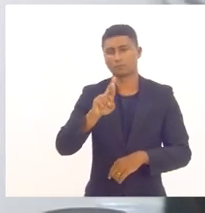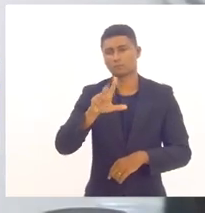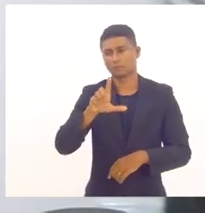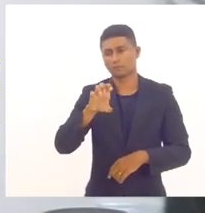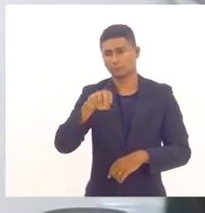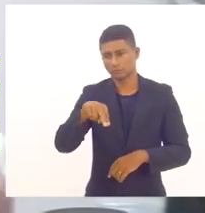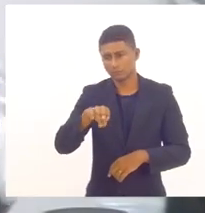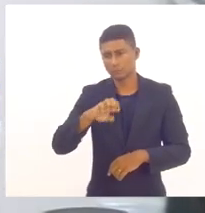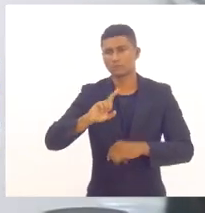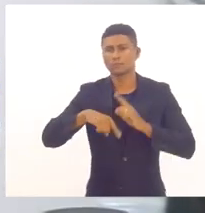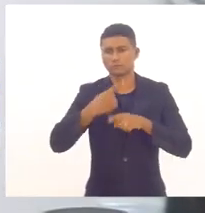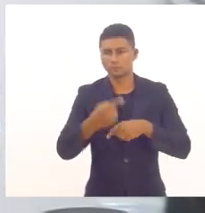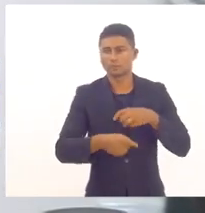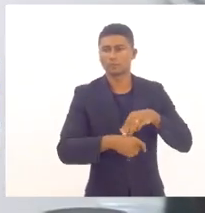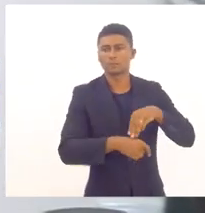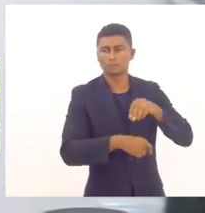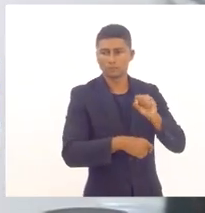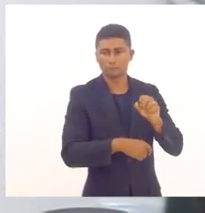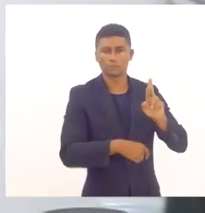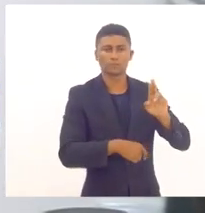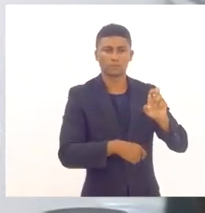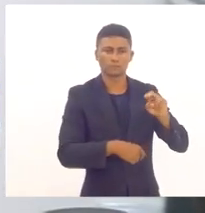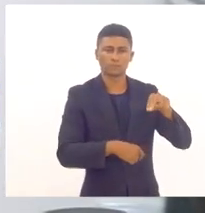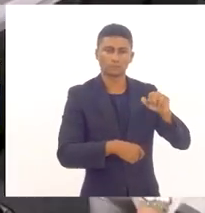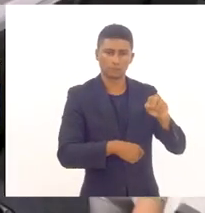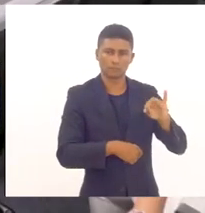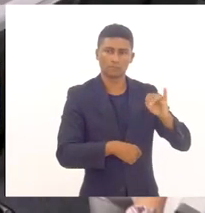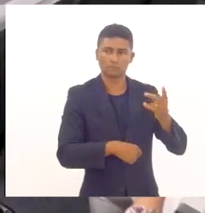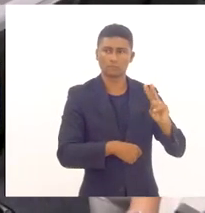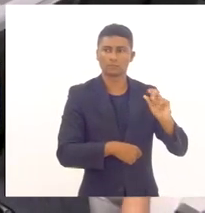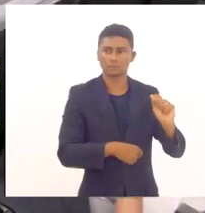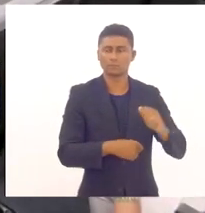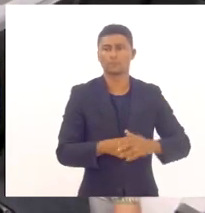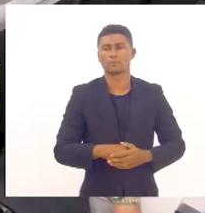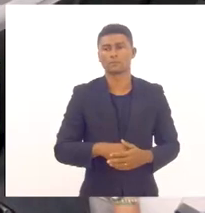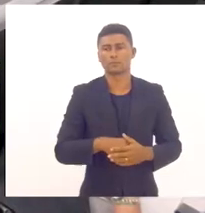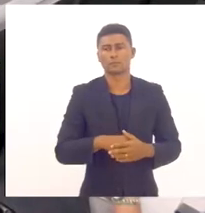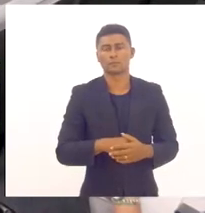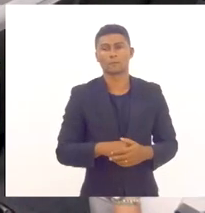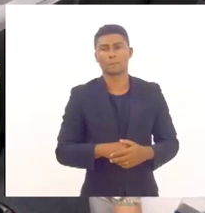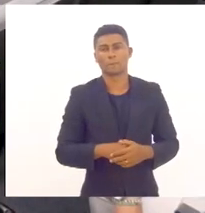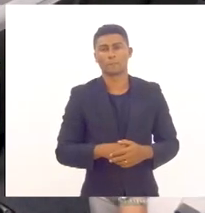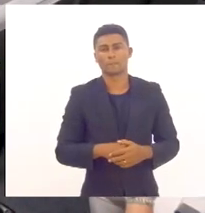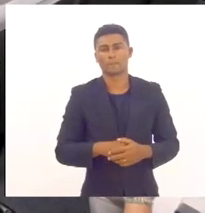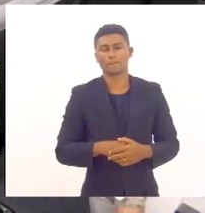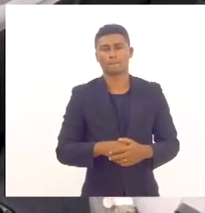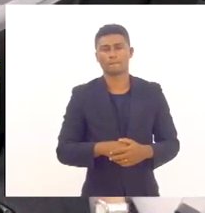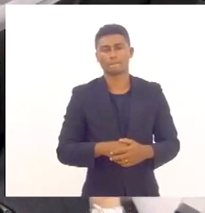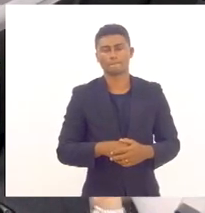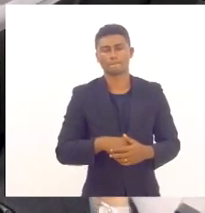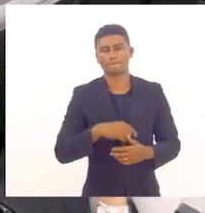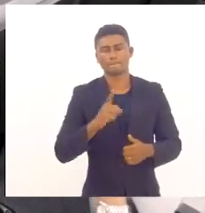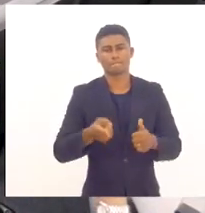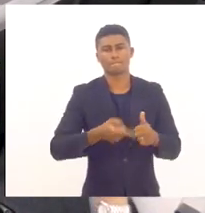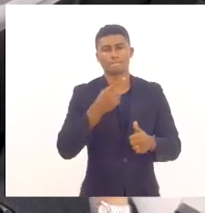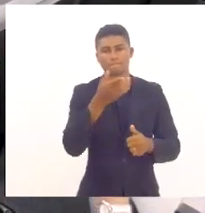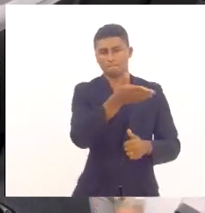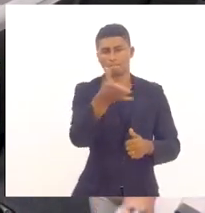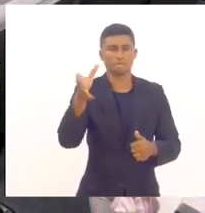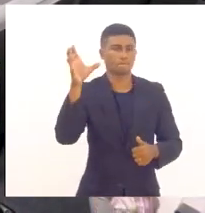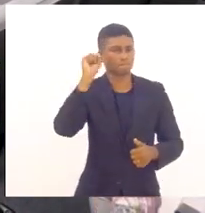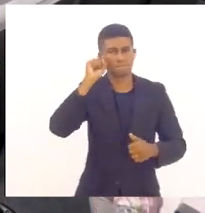primeiro, em seguida, mestra Renatinha. Primeiro eu queria fazer... Eu acho que não tá funcionando. Vocês estão me